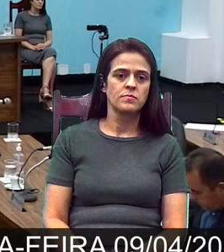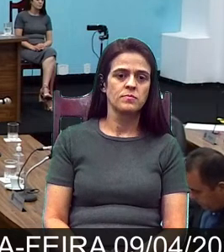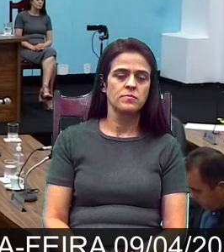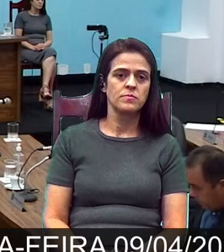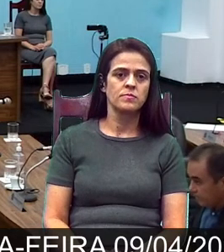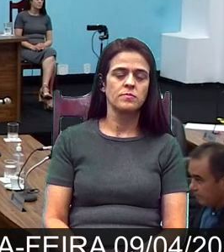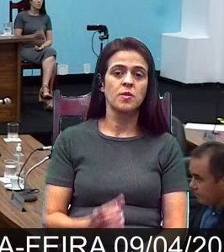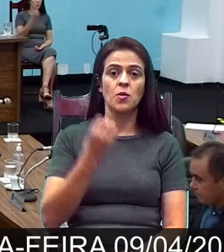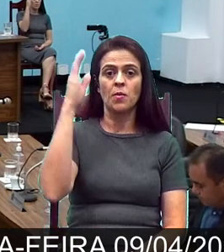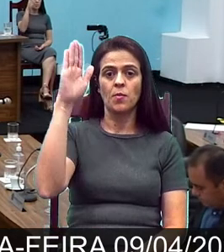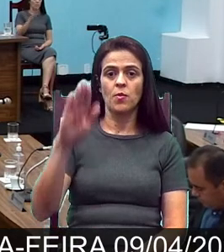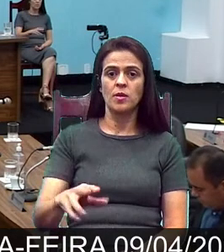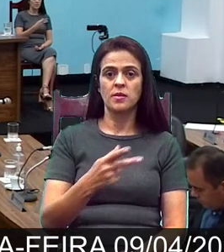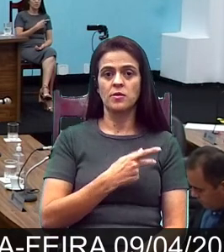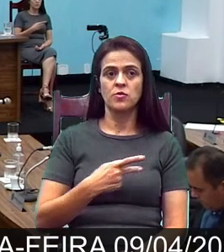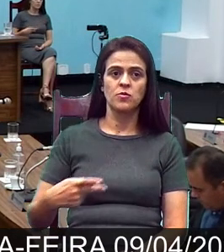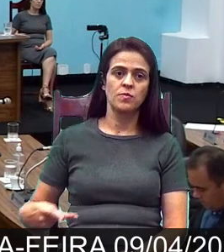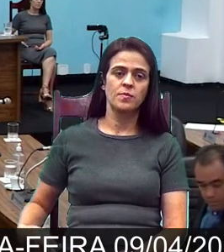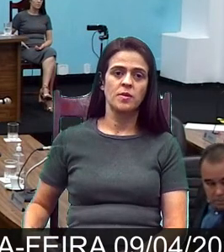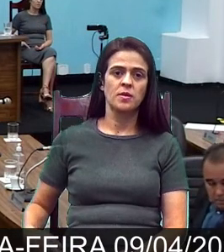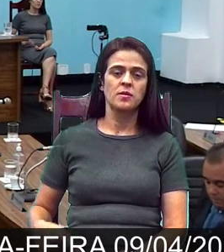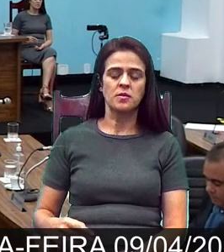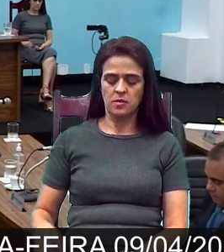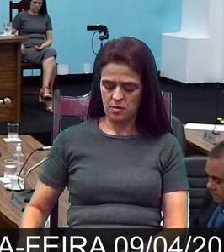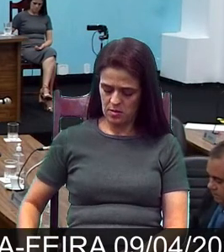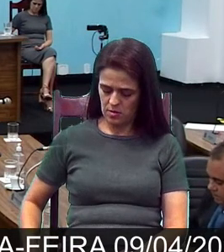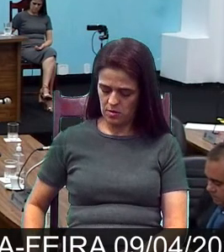Boa tarde, senhor presidente, colegas vereadores,